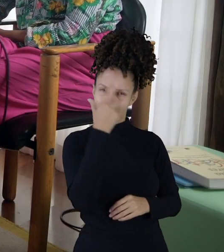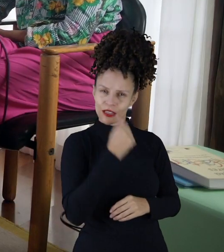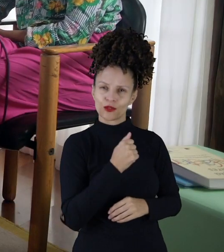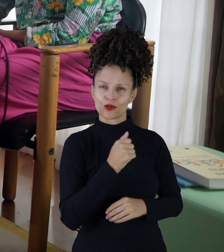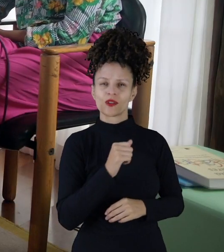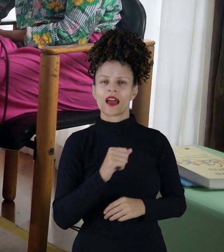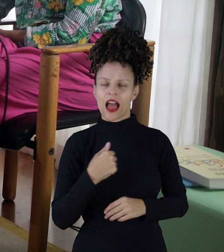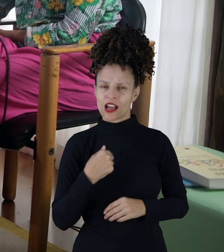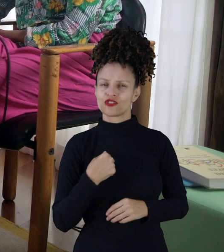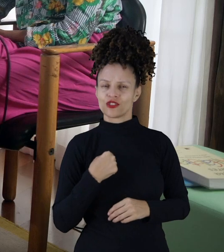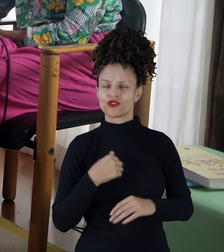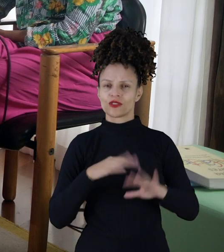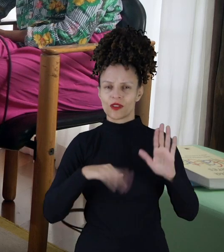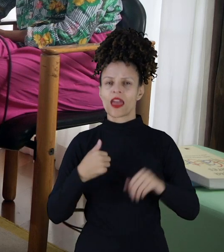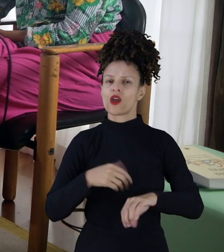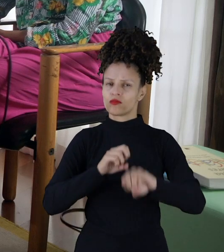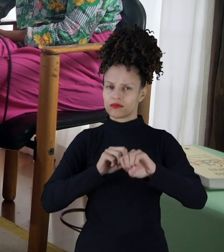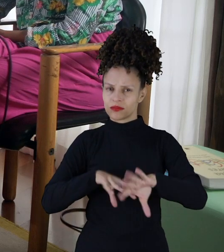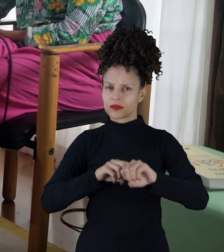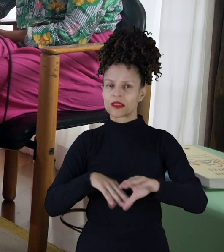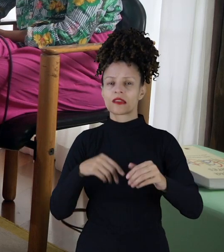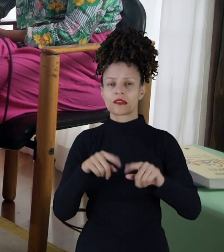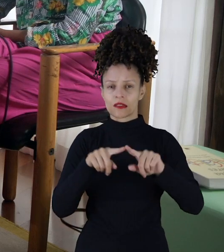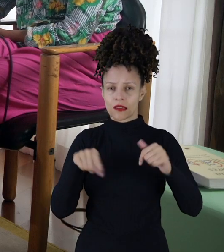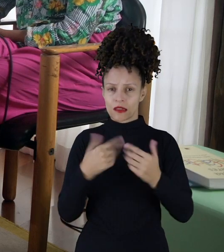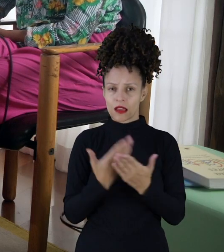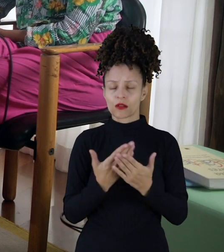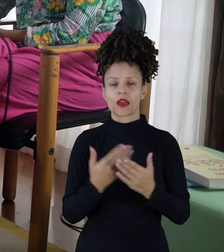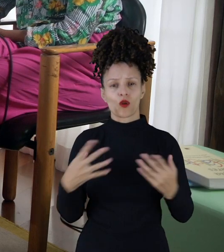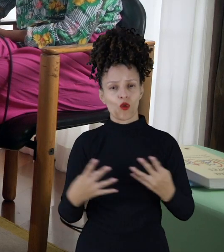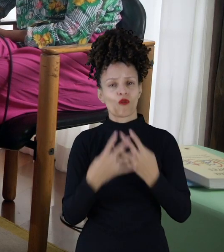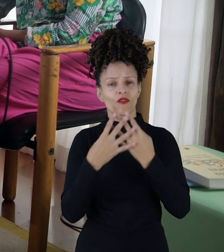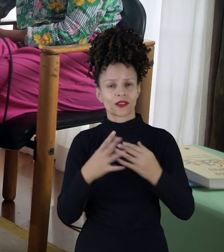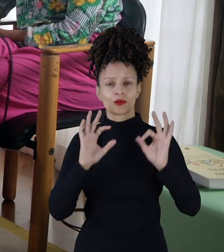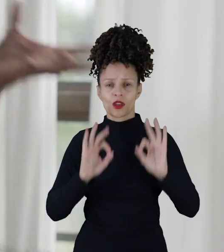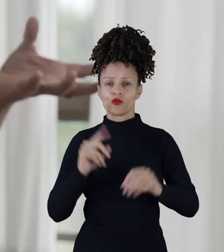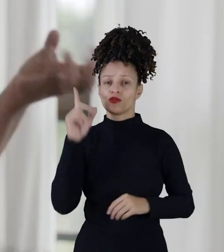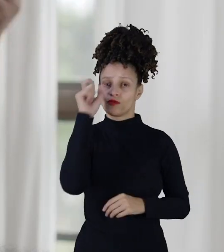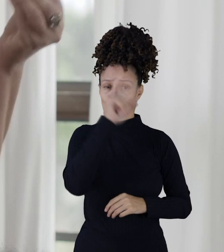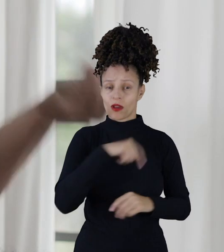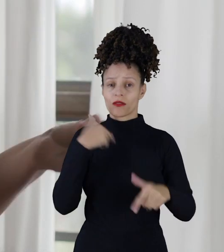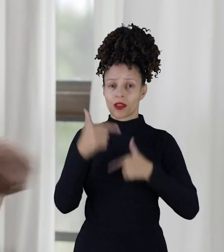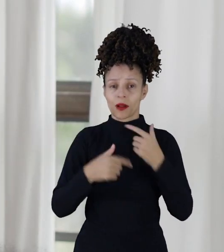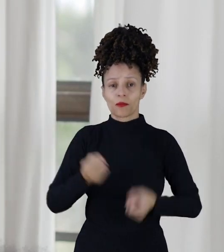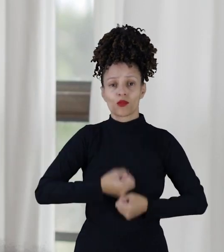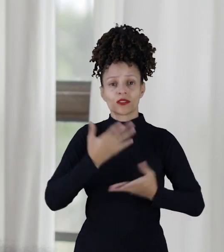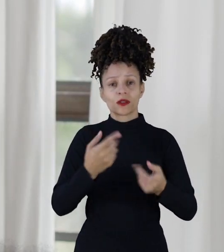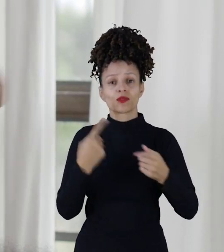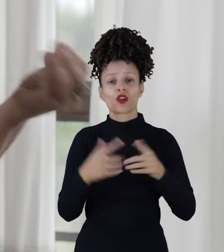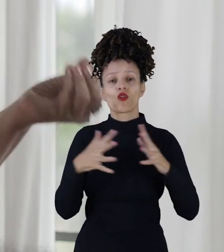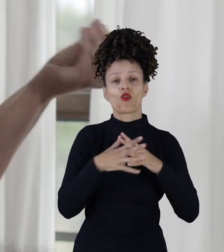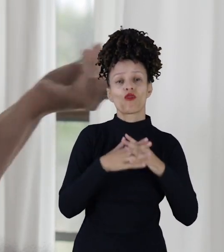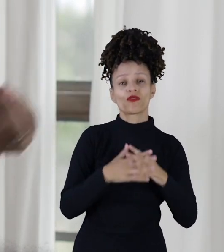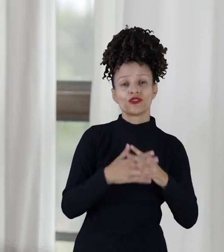Adri. E como a gente se equivoca quando dá aula, eu também dei aula, e eu confesso que eu tinha uma dificuldade de trabalhar poesia,